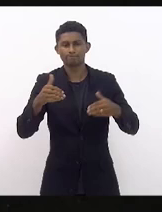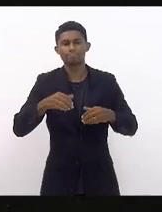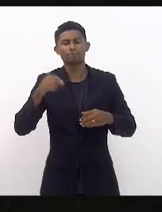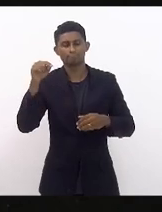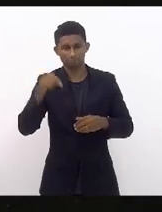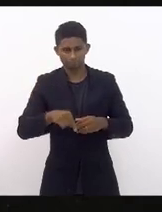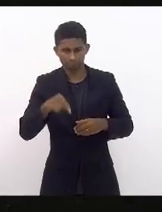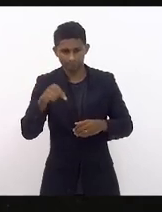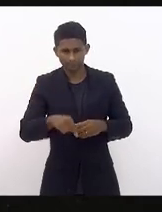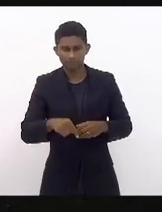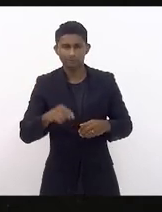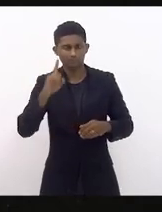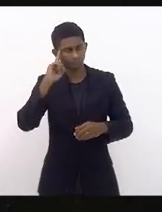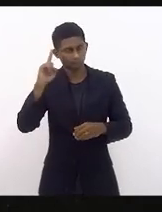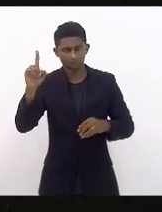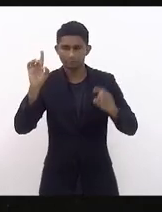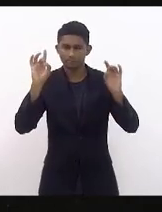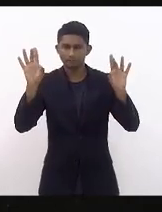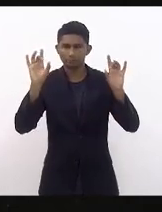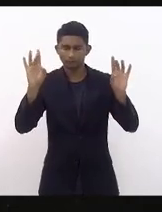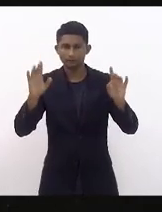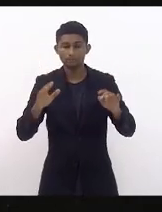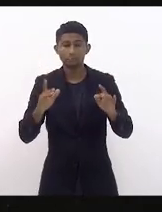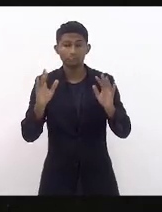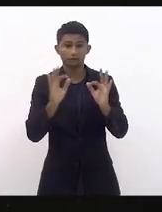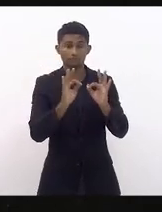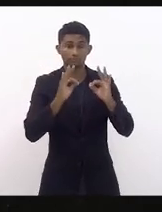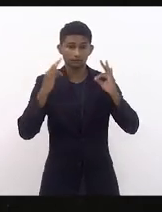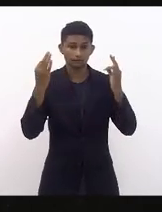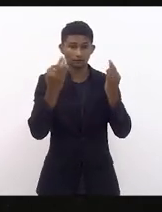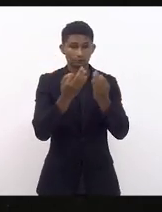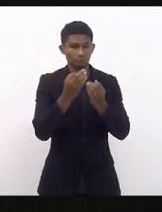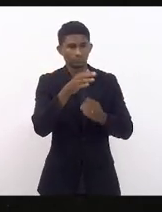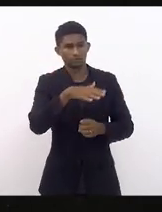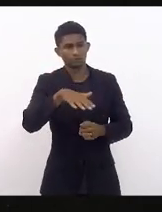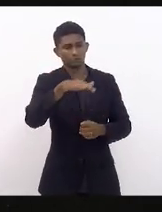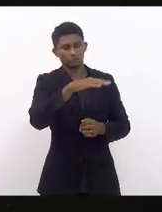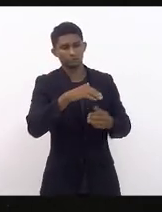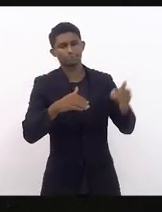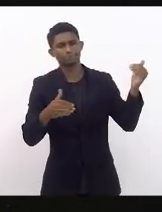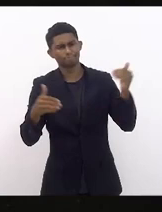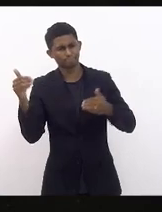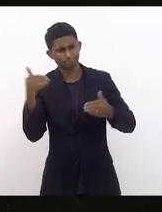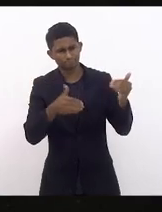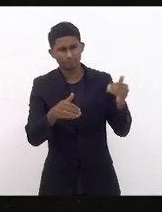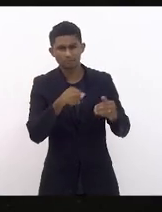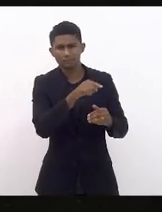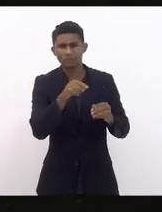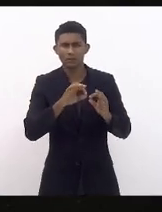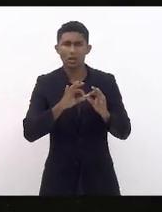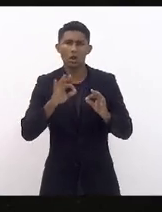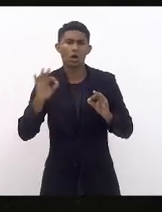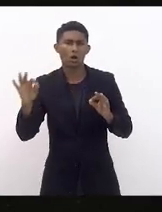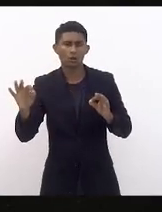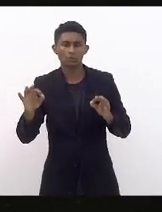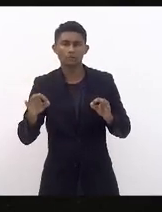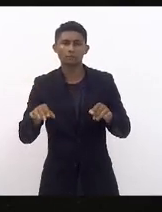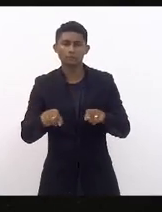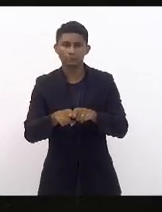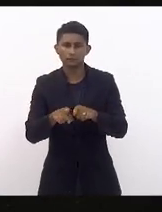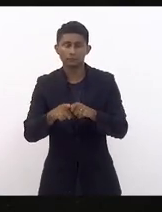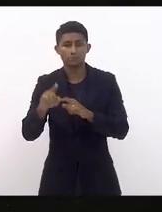solenidade, aos meus parentes que aqui estão, que vieram de longe, até de